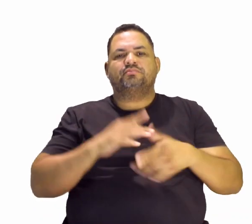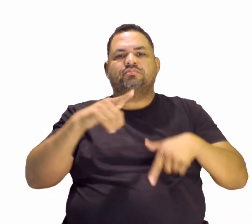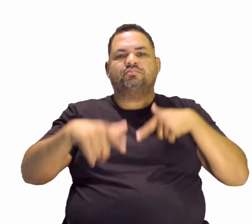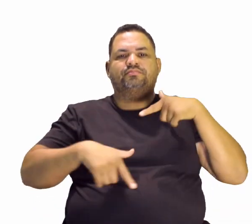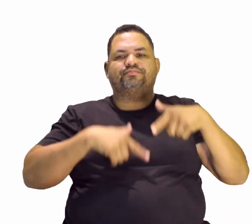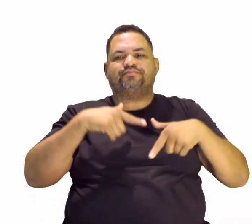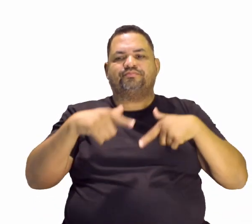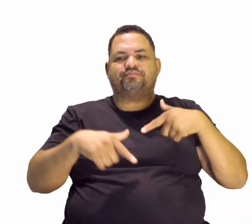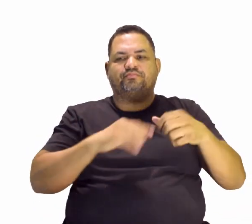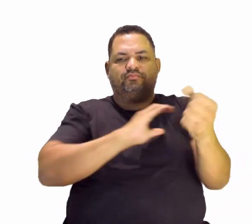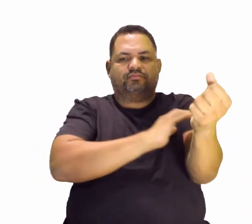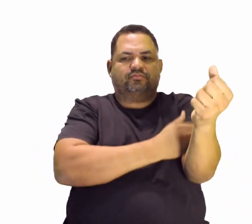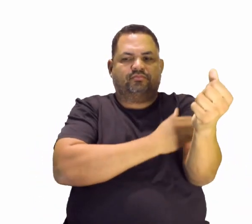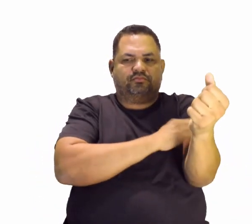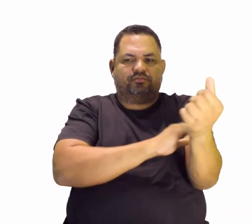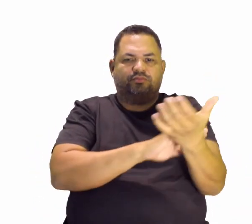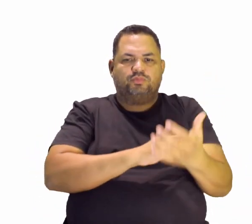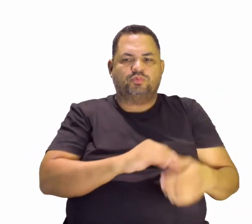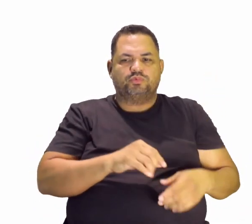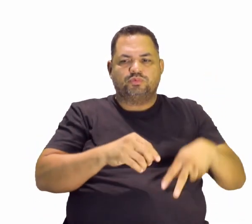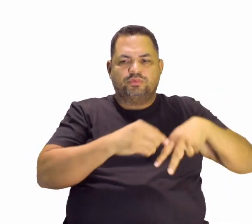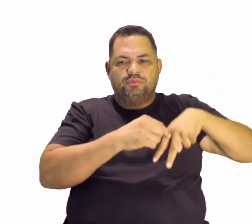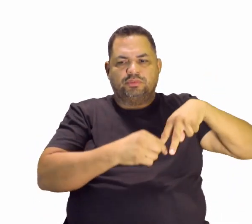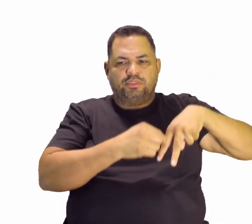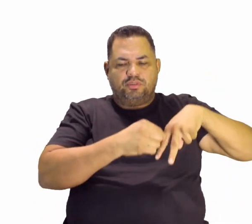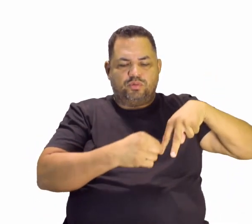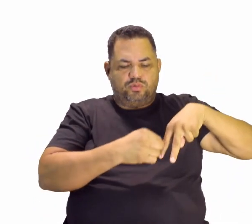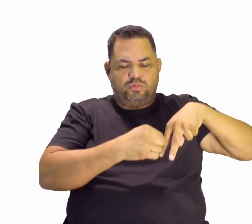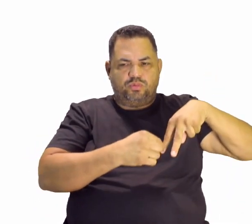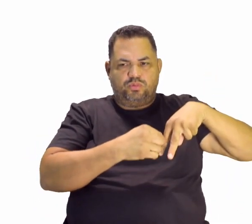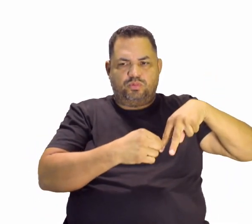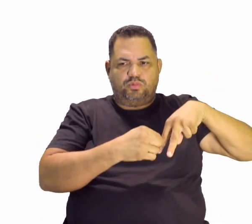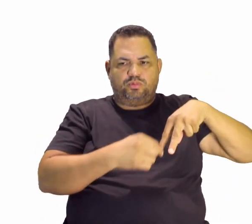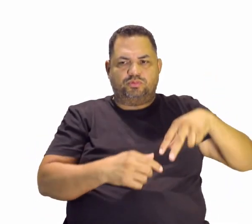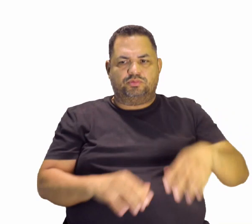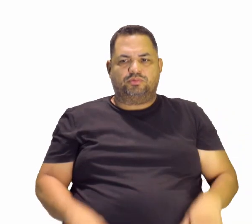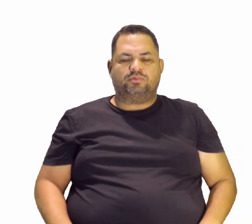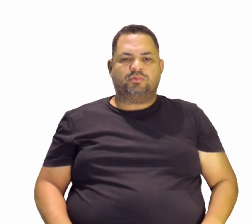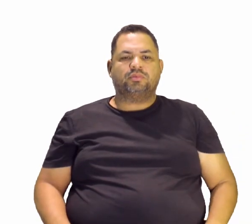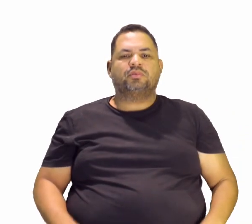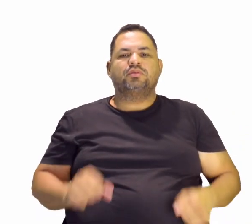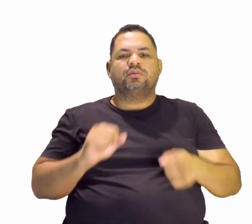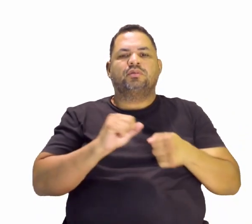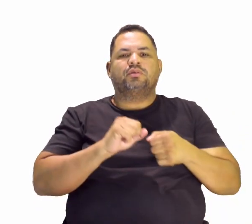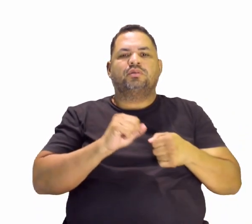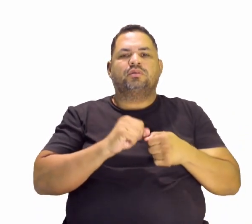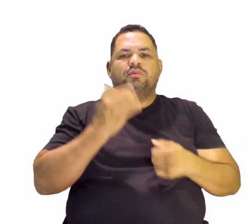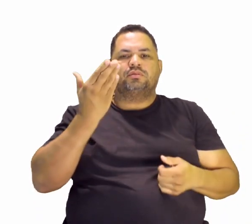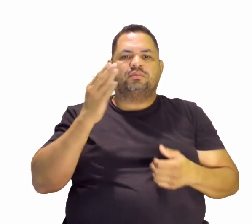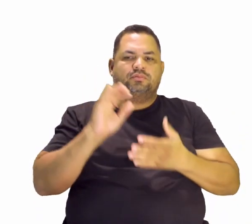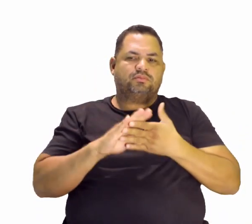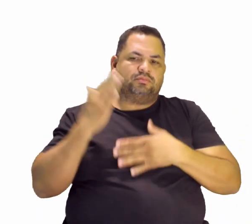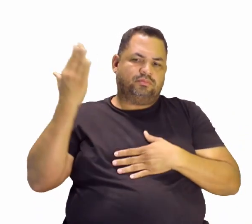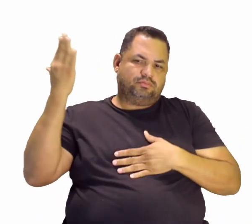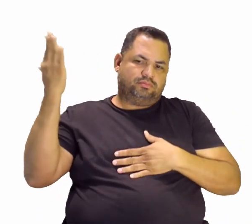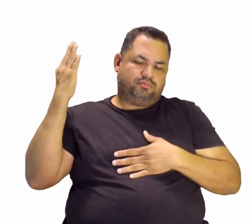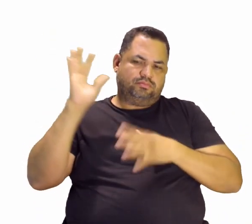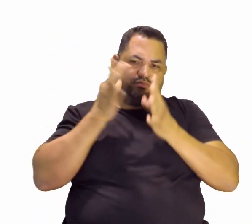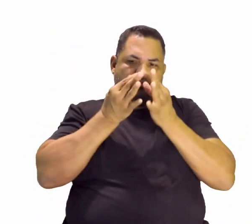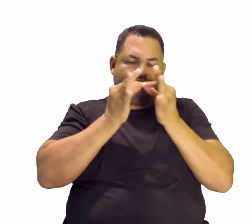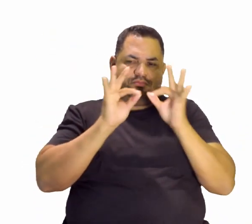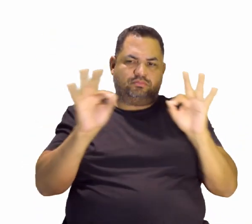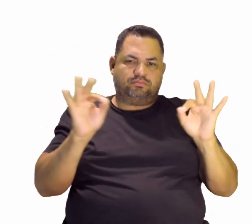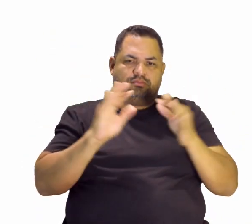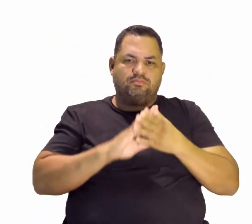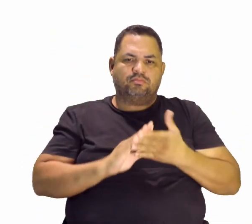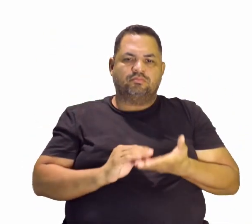nossos músculos da coxa. Então, qual é a ideia? Você irá fazer essa atividade, que é uma atividade simples, que é subir e